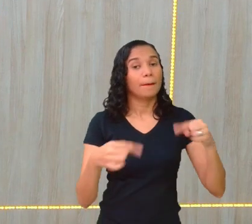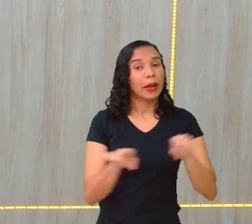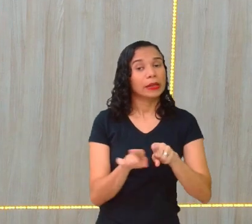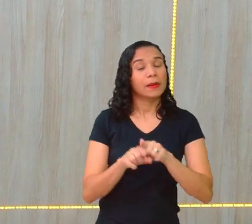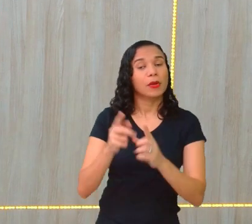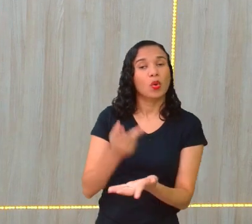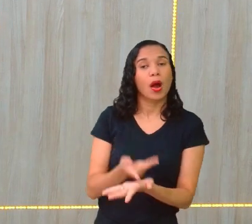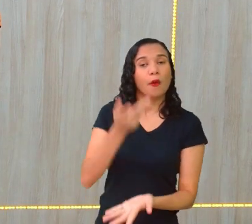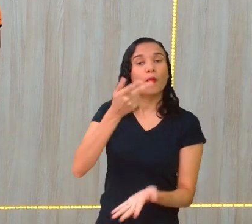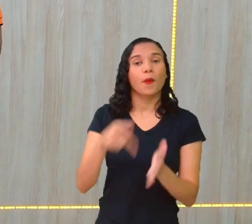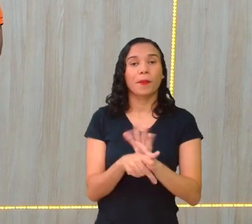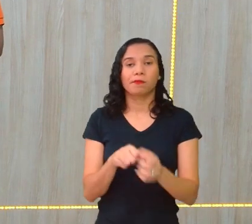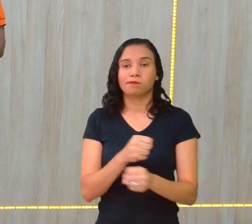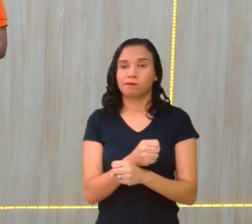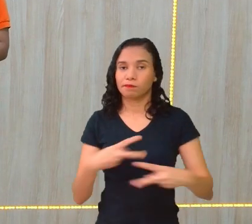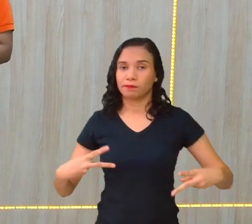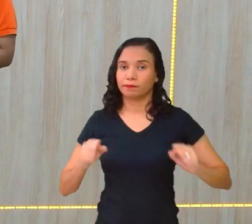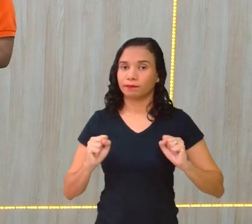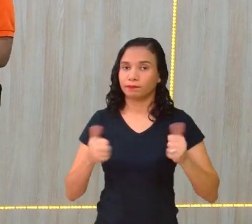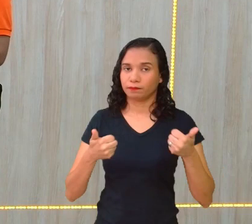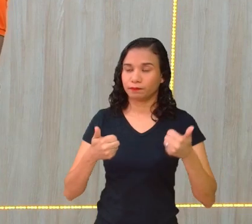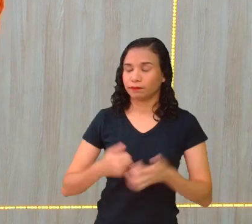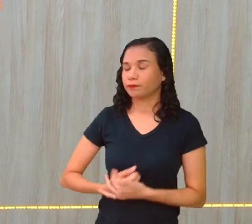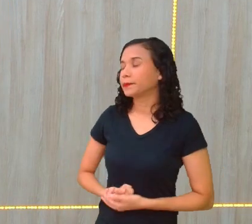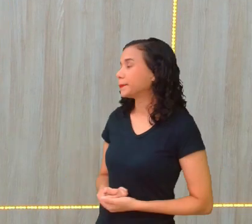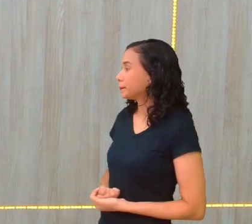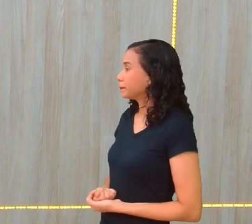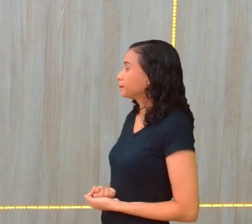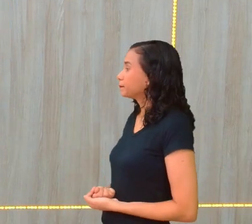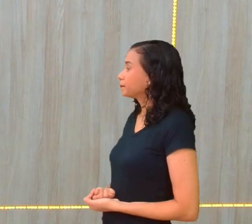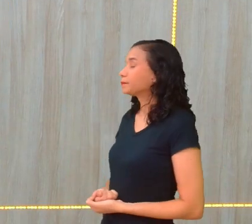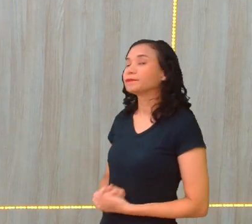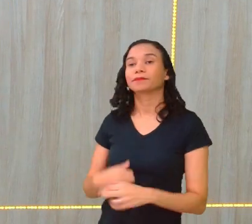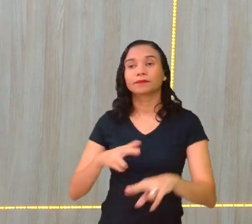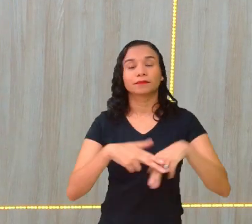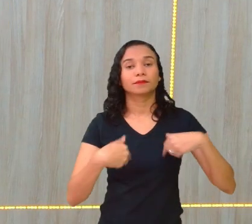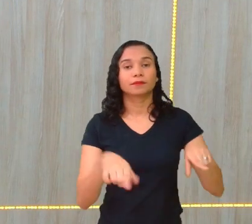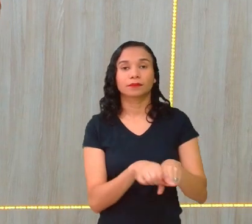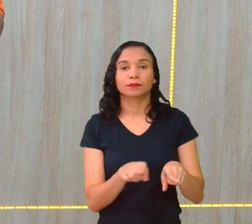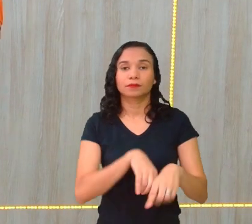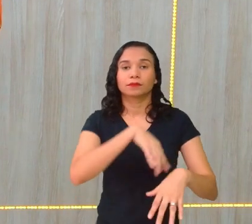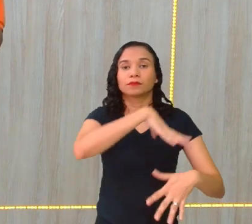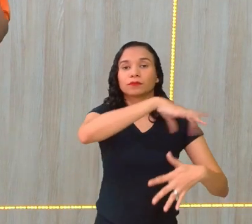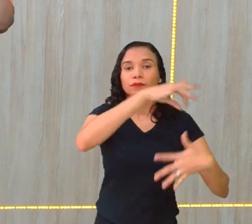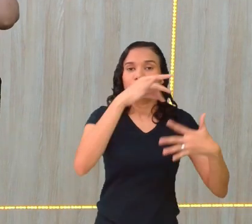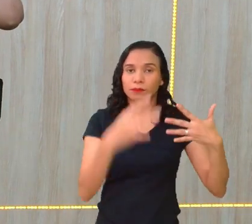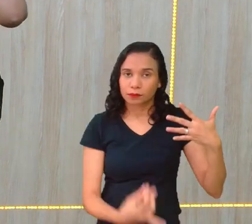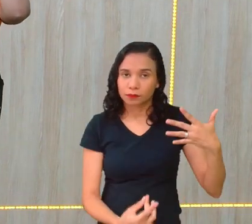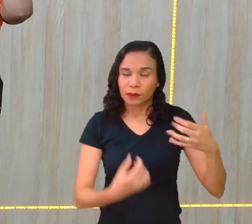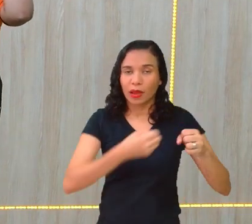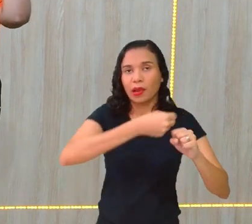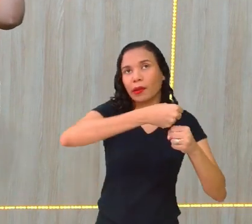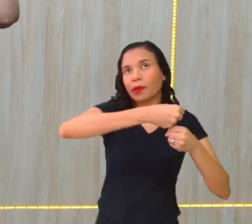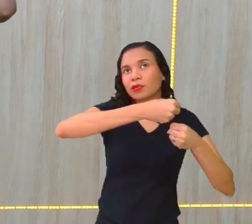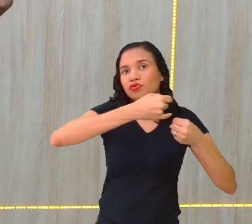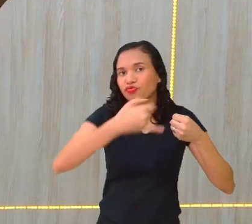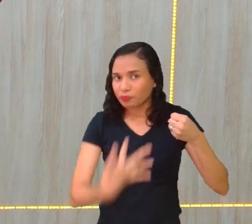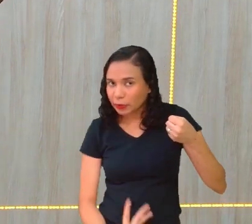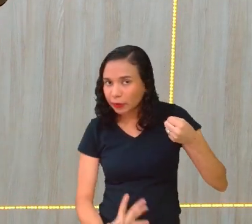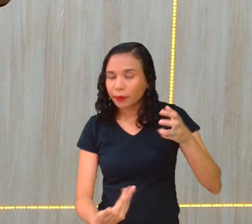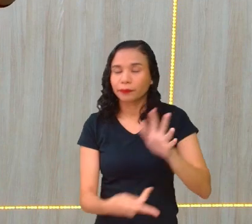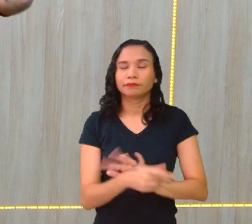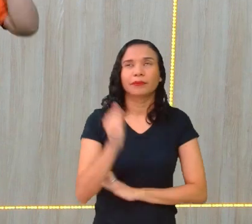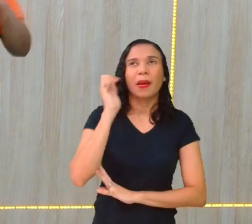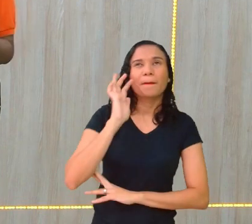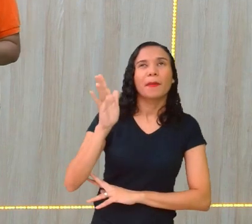do acontecimento dos fatos, certo? E descritivo porque ele descreve o que aconteceu. Então, vamos imaginar